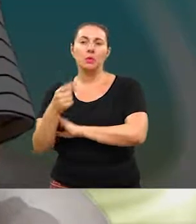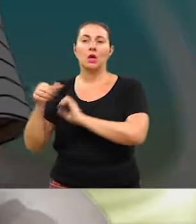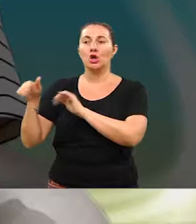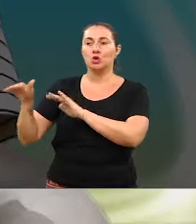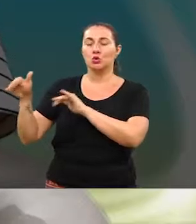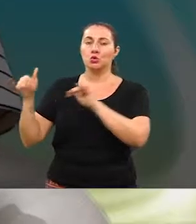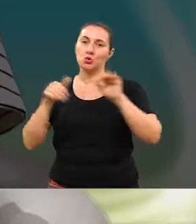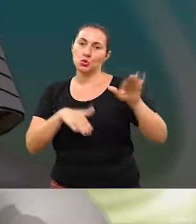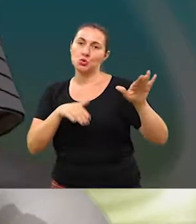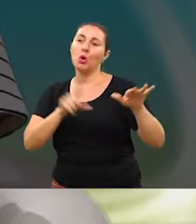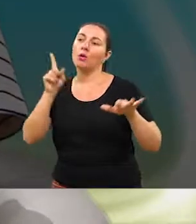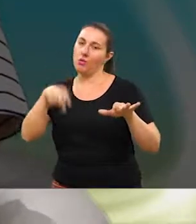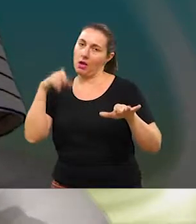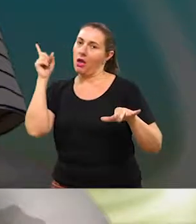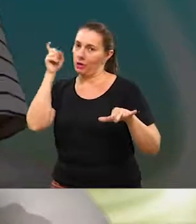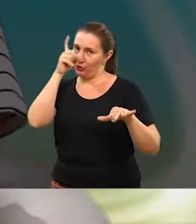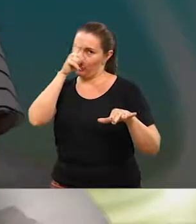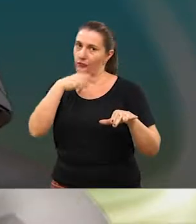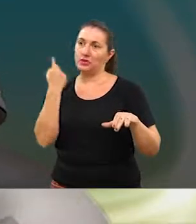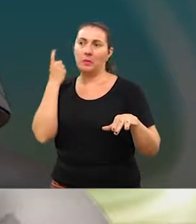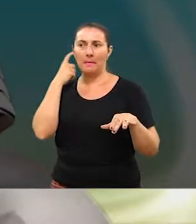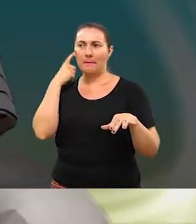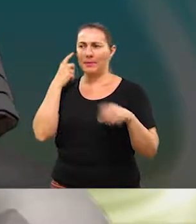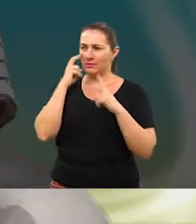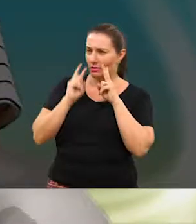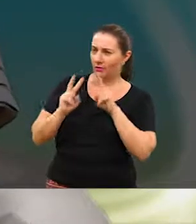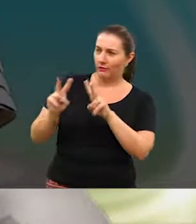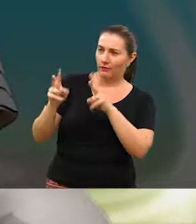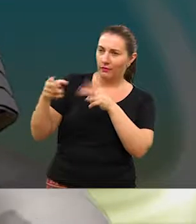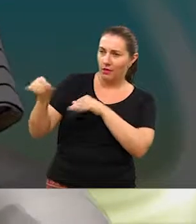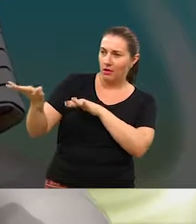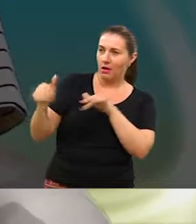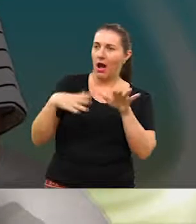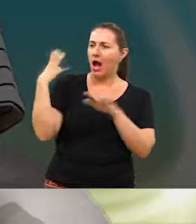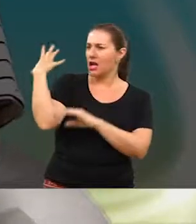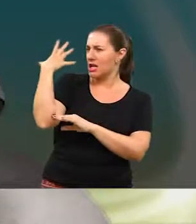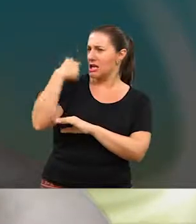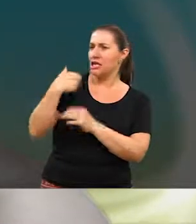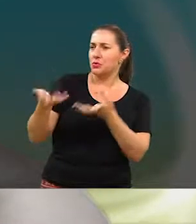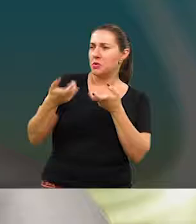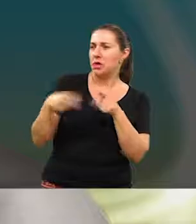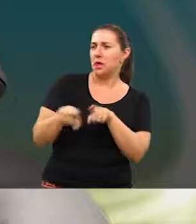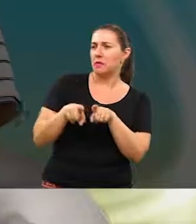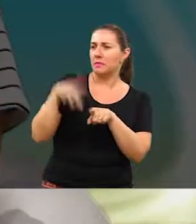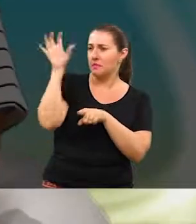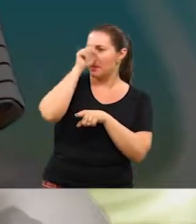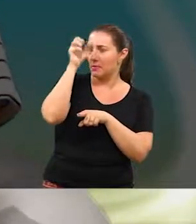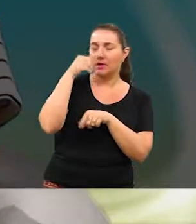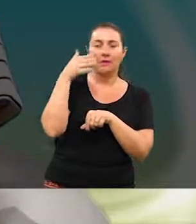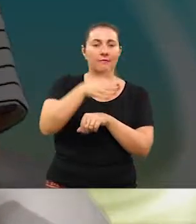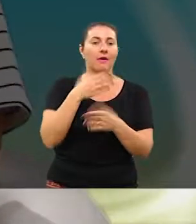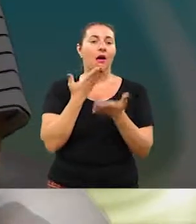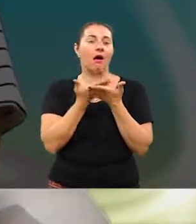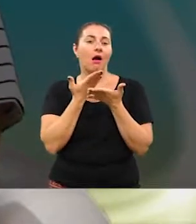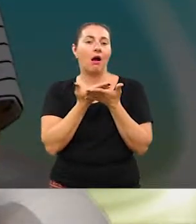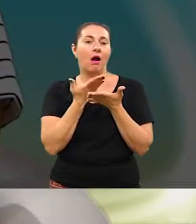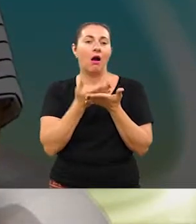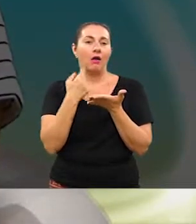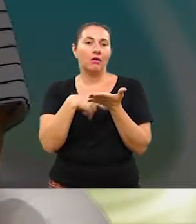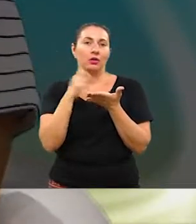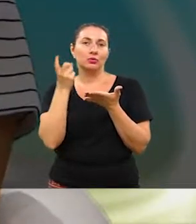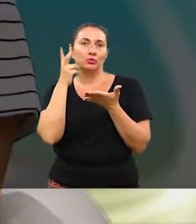dança do ventre é extremamente complicada. Então, todo mundo, às vezes, assiste, né? E diz, ai, que lindo, eu quero fazer também. Daí, eles vão para a aula,